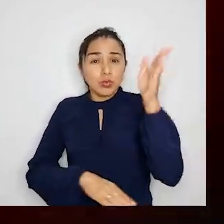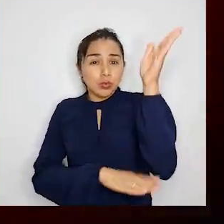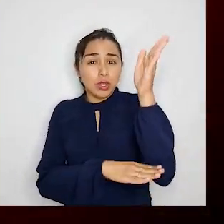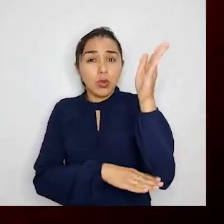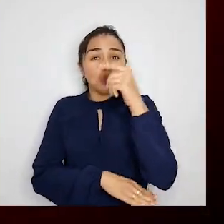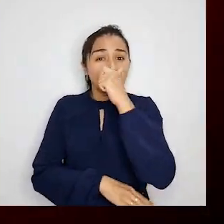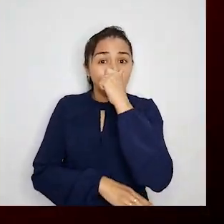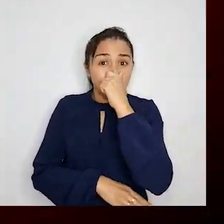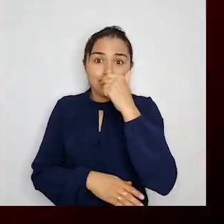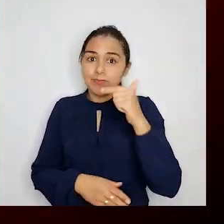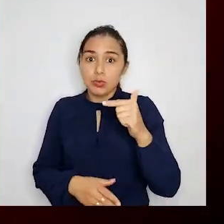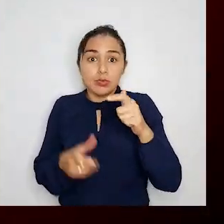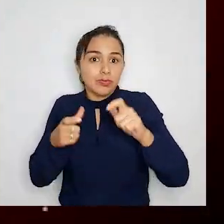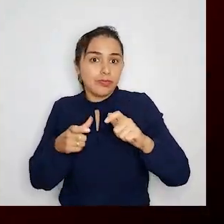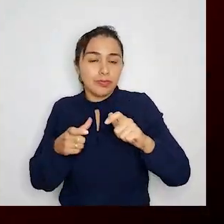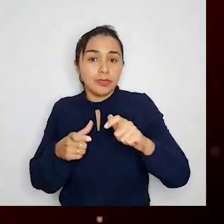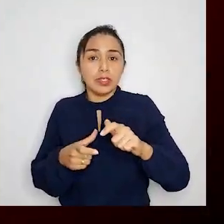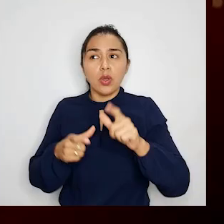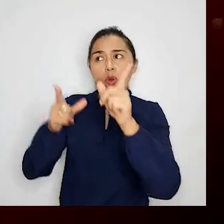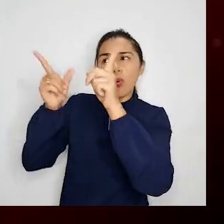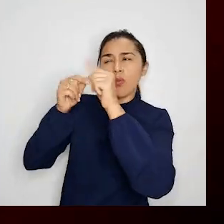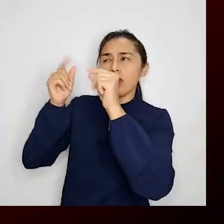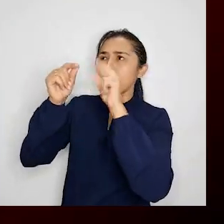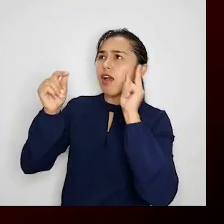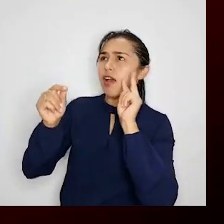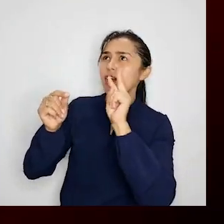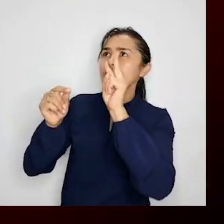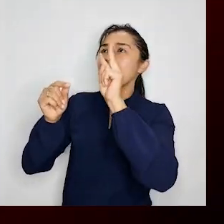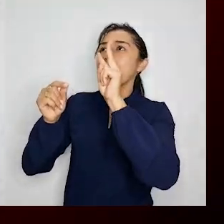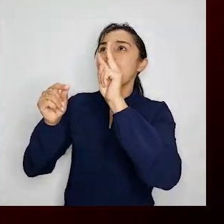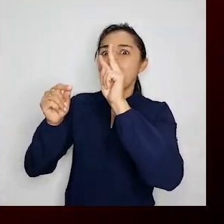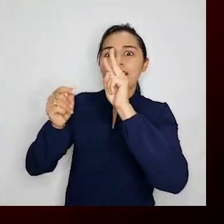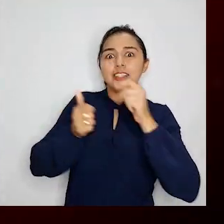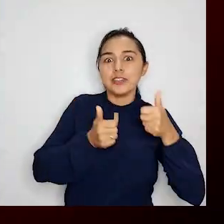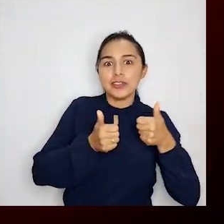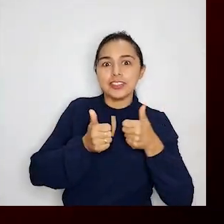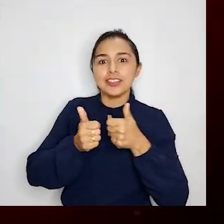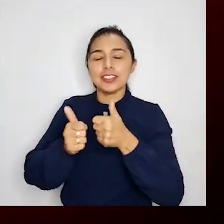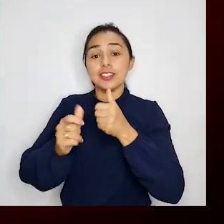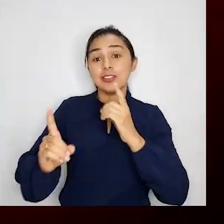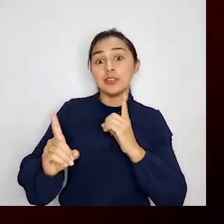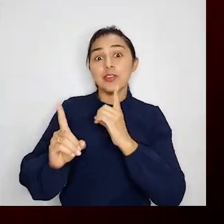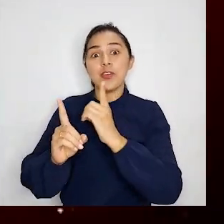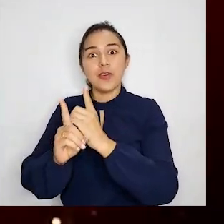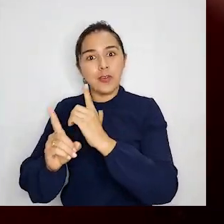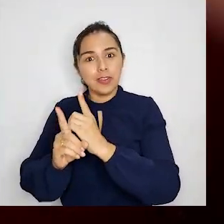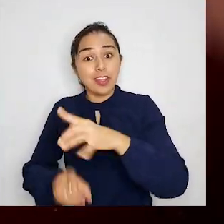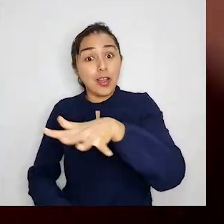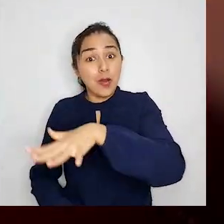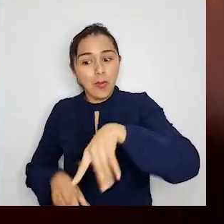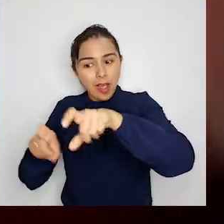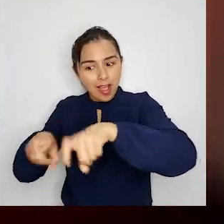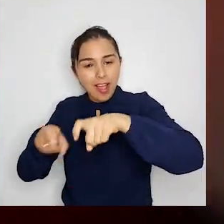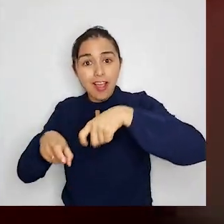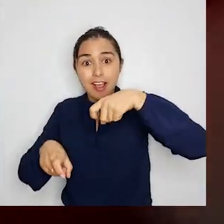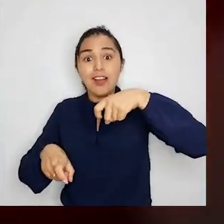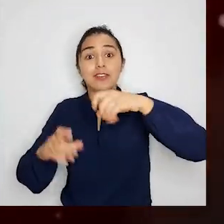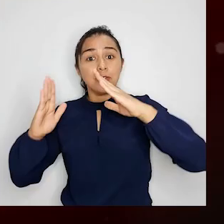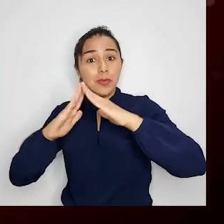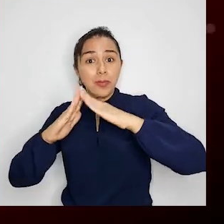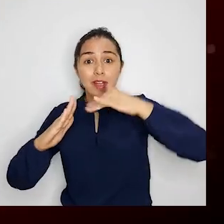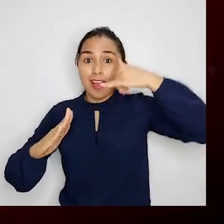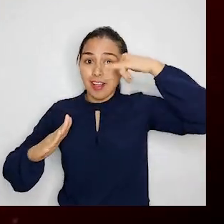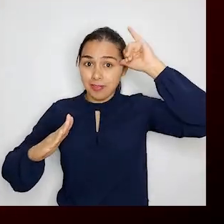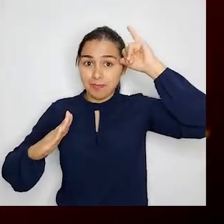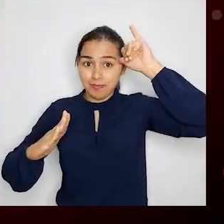uma estrela no céu apontou. Era um estábulo com muitos animais, e ali